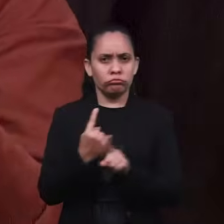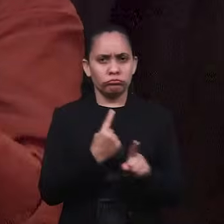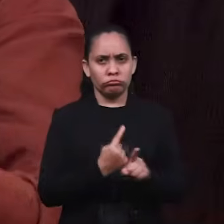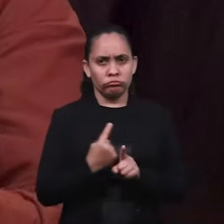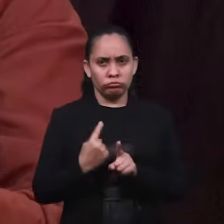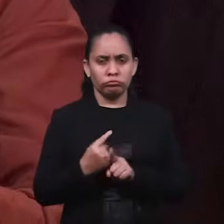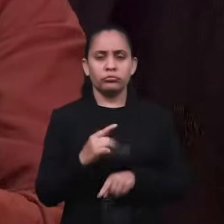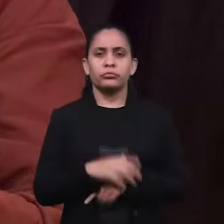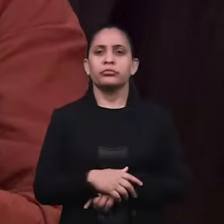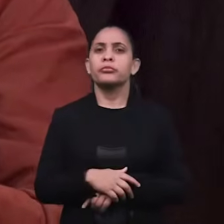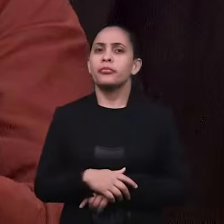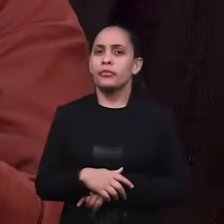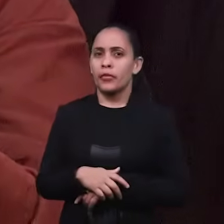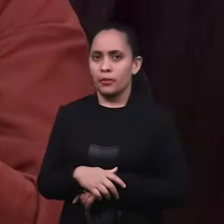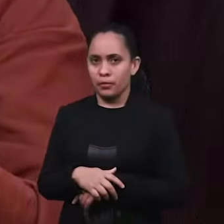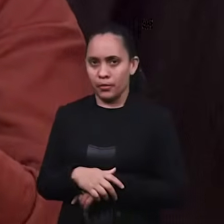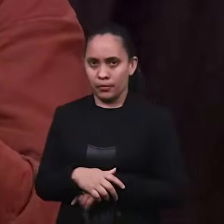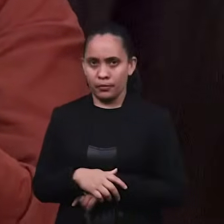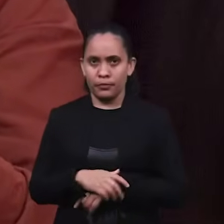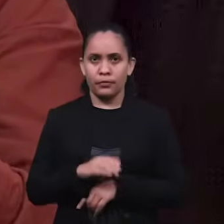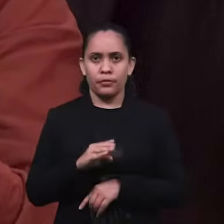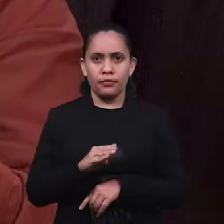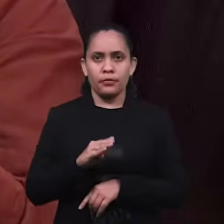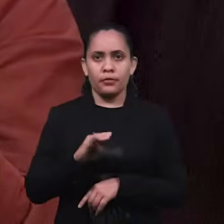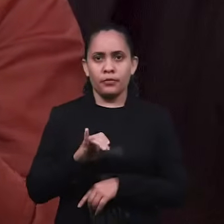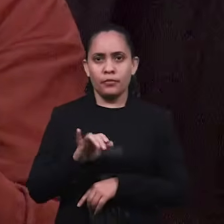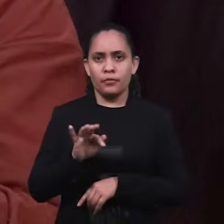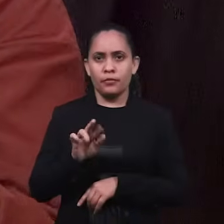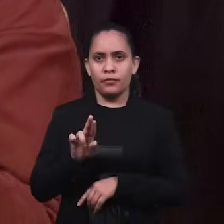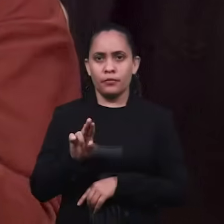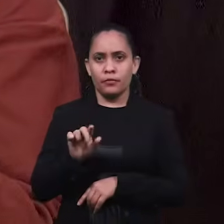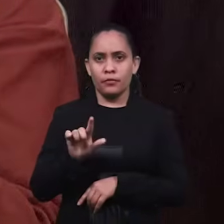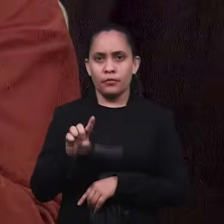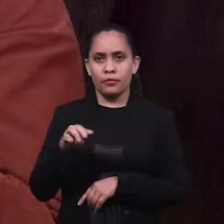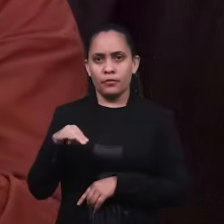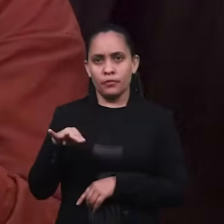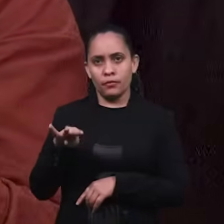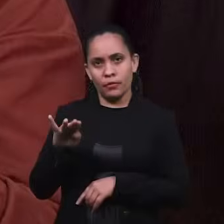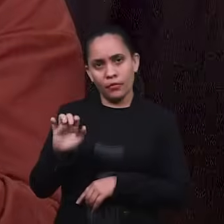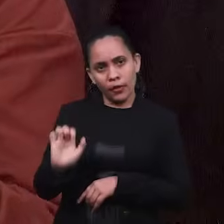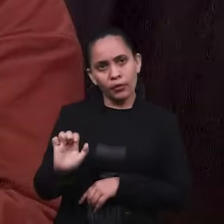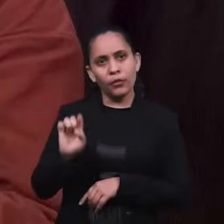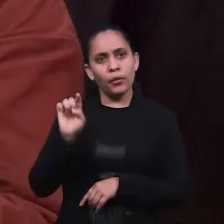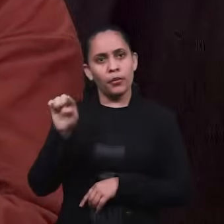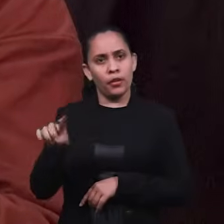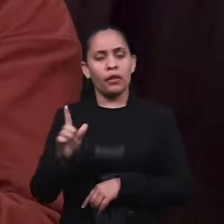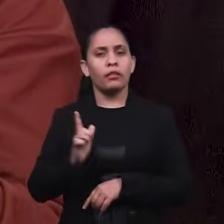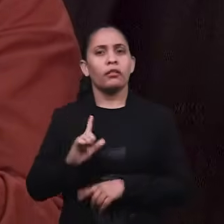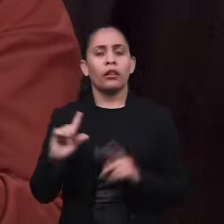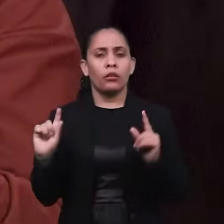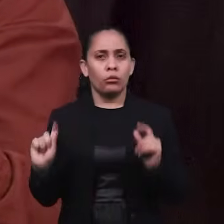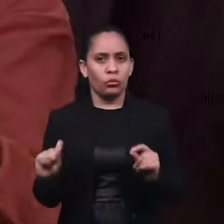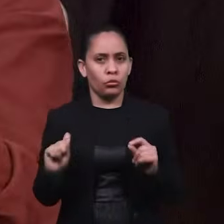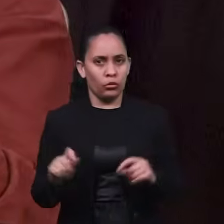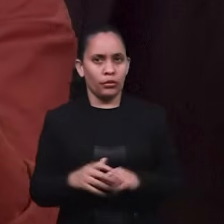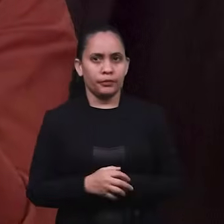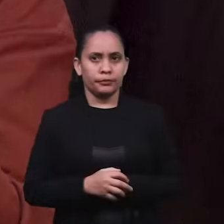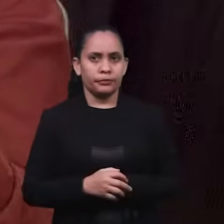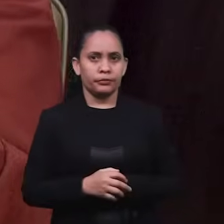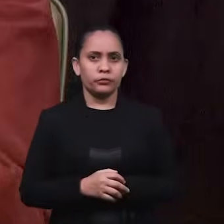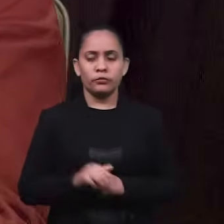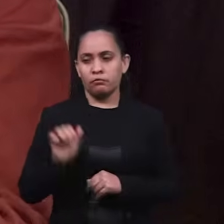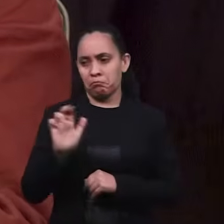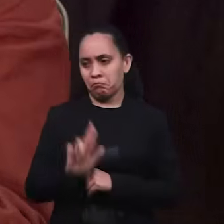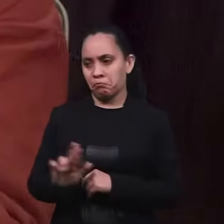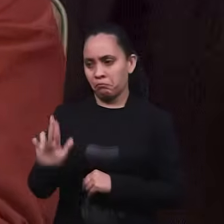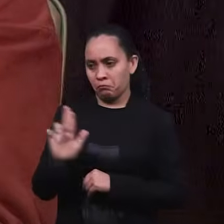o biofilme, que na verdade a gente chama de Scooby, né? Sim. Que é o simbiótico, né?